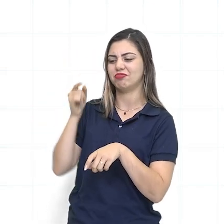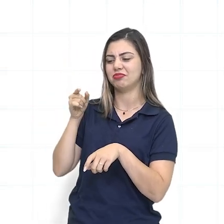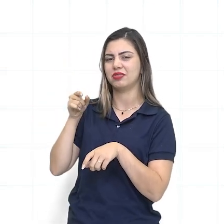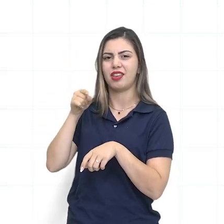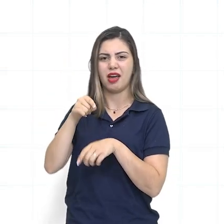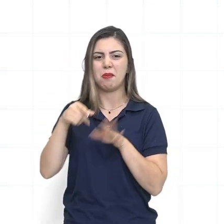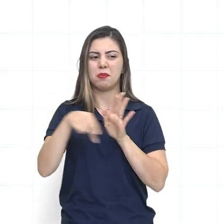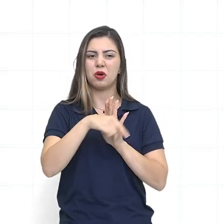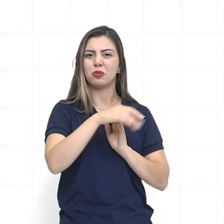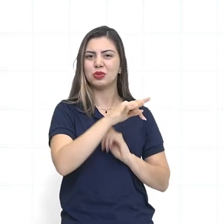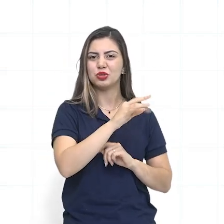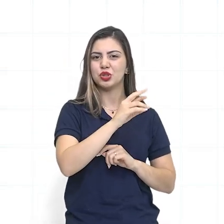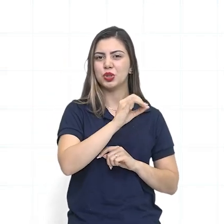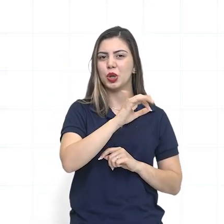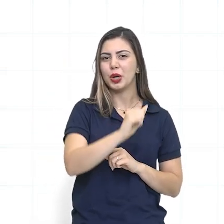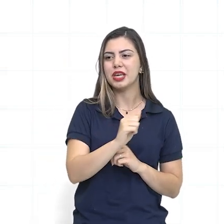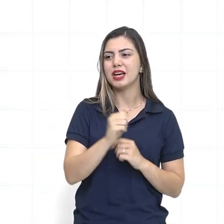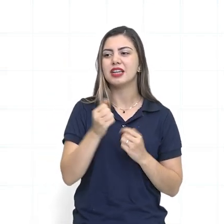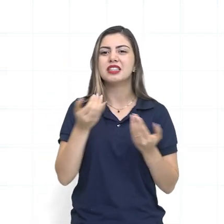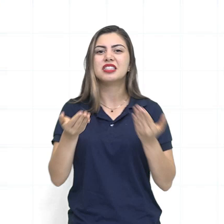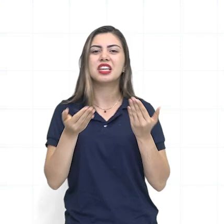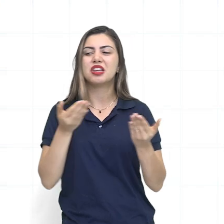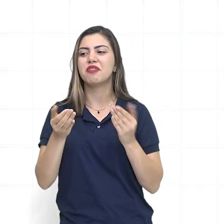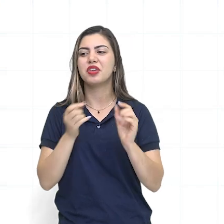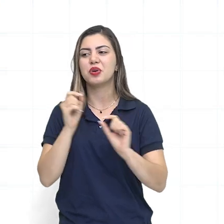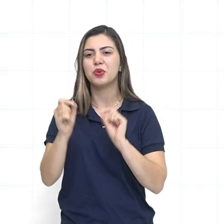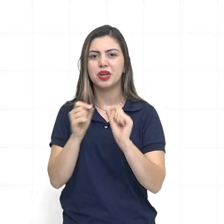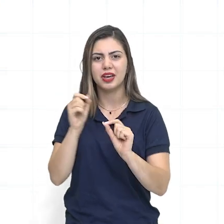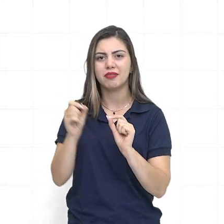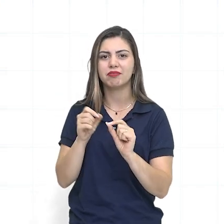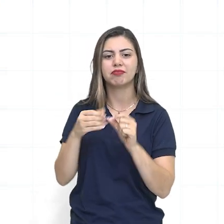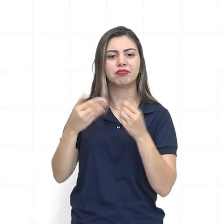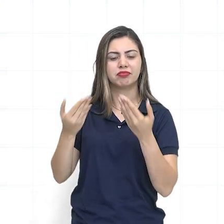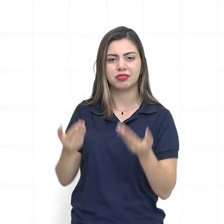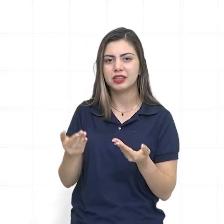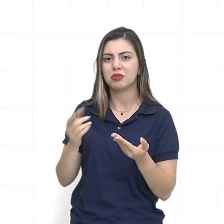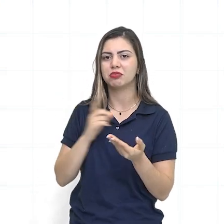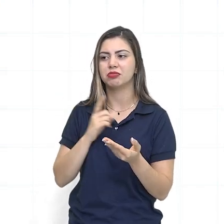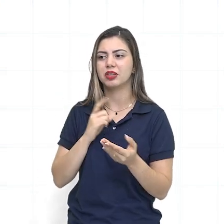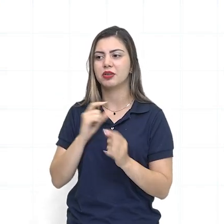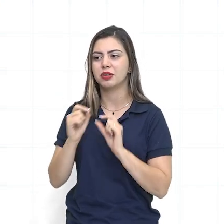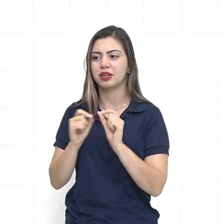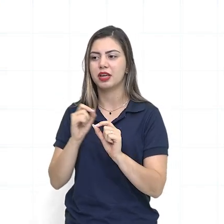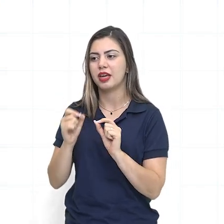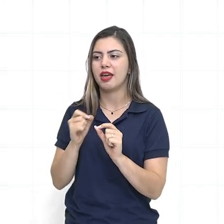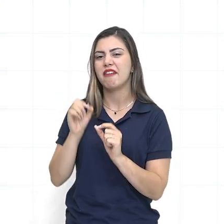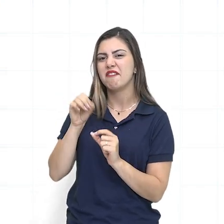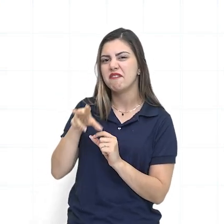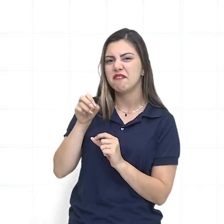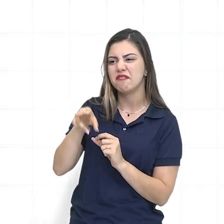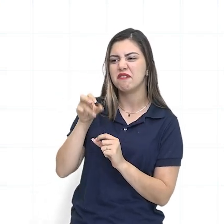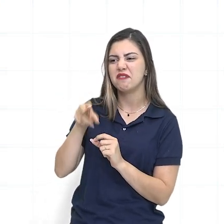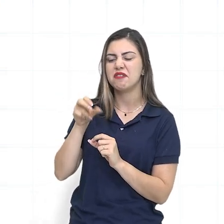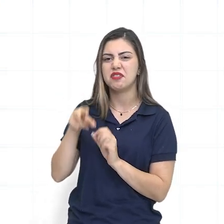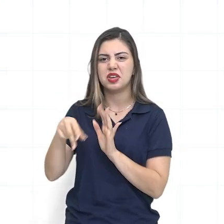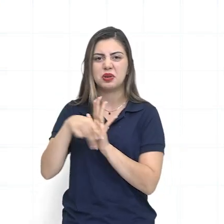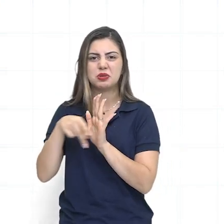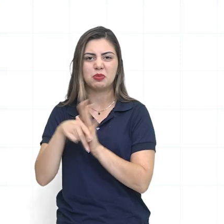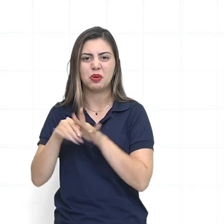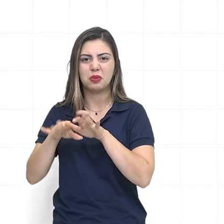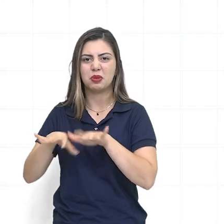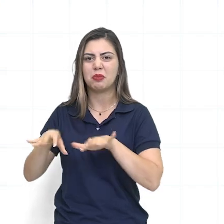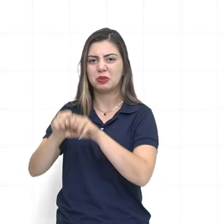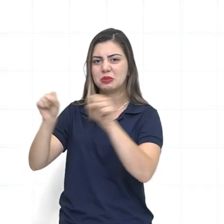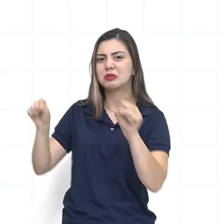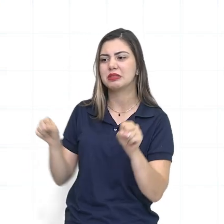que aqui, no caso, é um vírus, né? Que ele vai acabar destruindo os arquivos, a memória do computador. Então, eu faço um